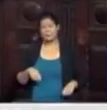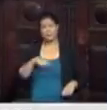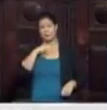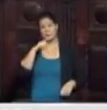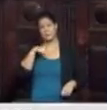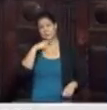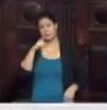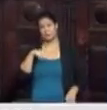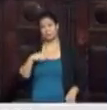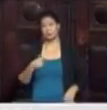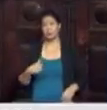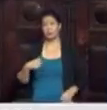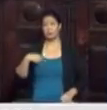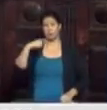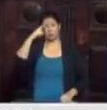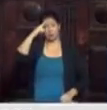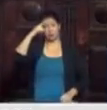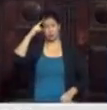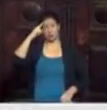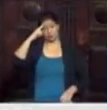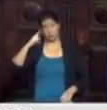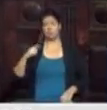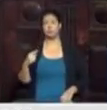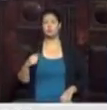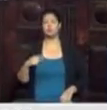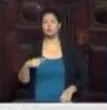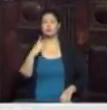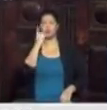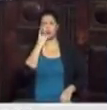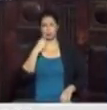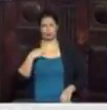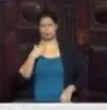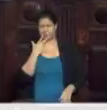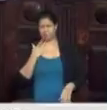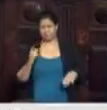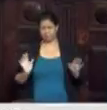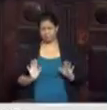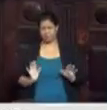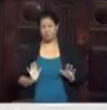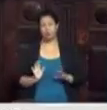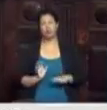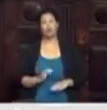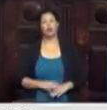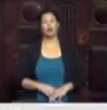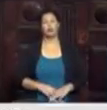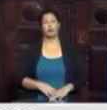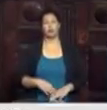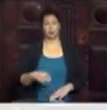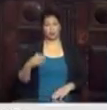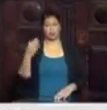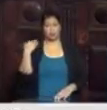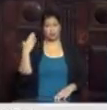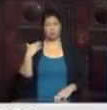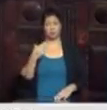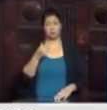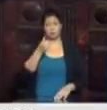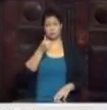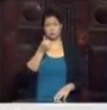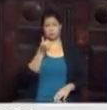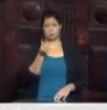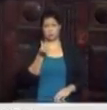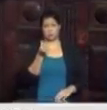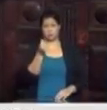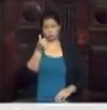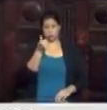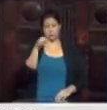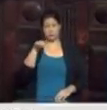me lembro, deputada Fatinha, e caminho para encerrar, que na época do modelo pós-64, da